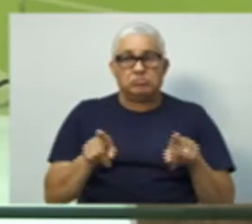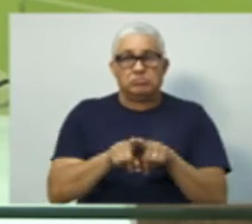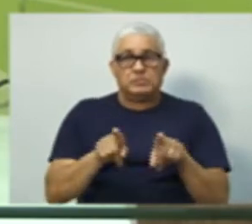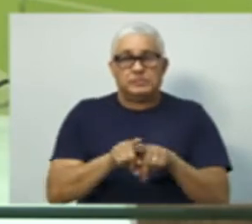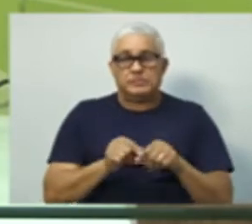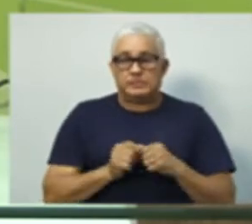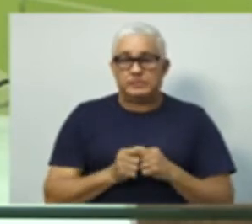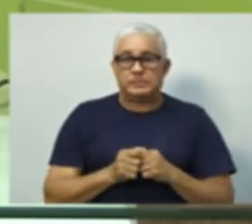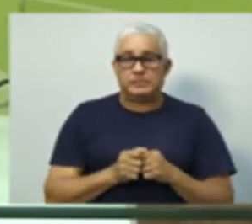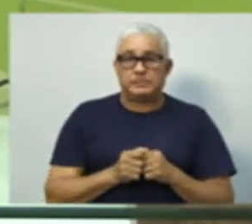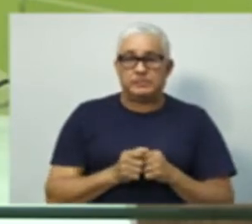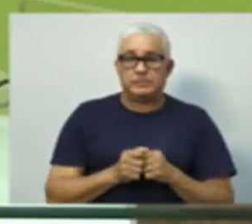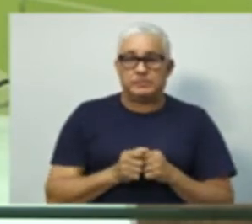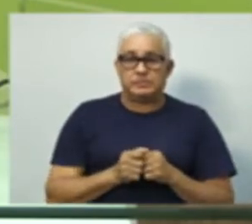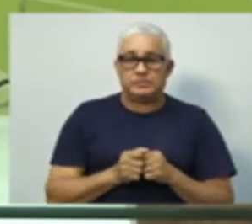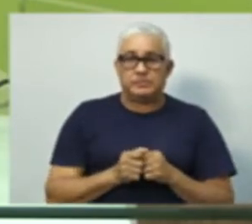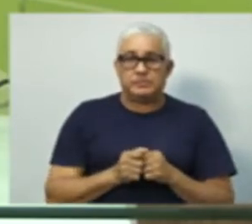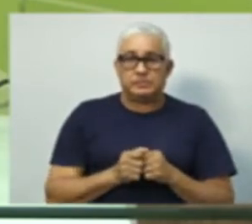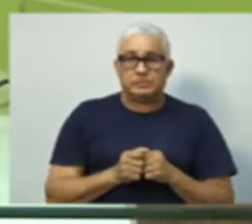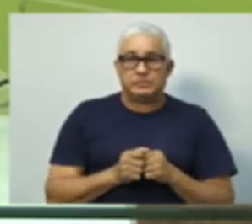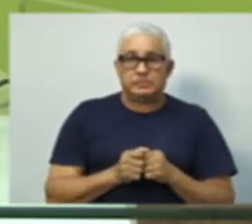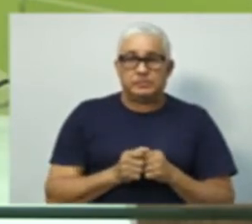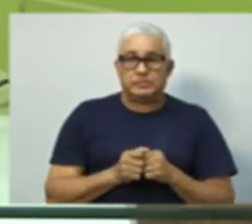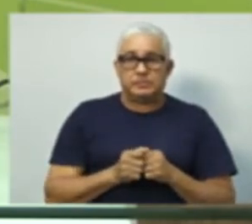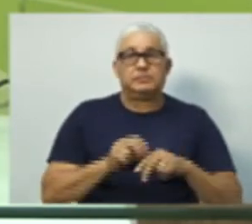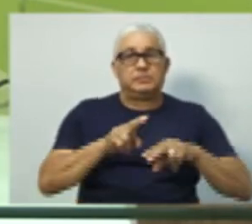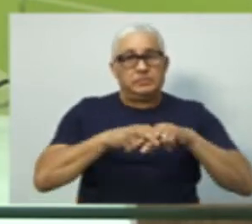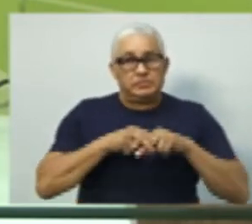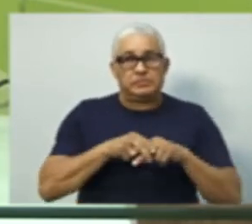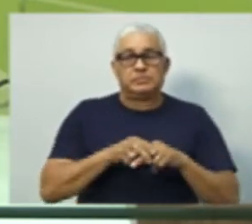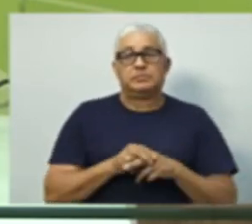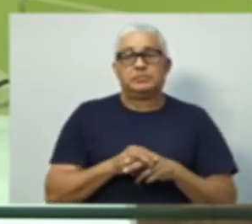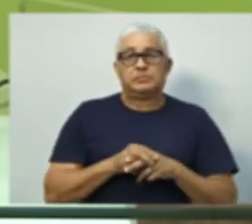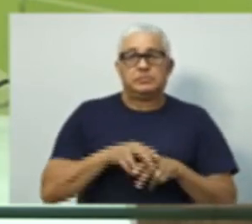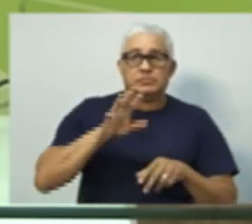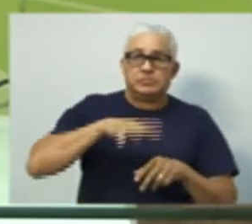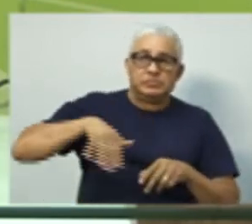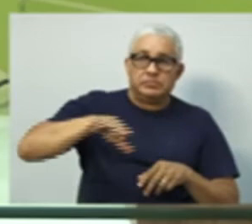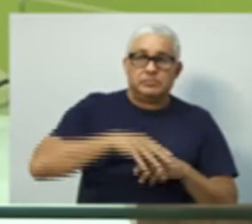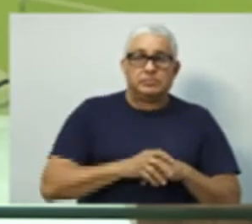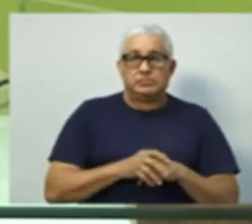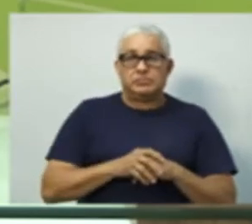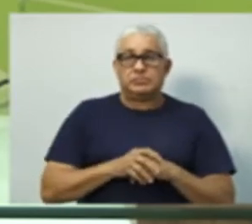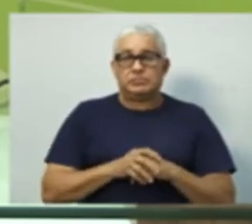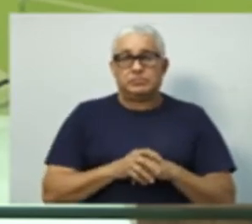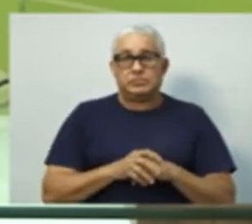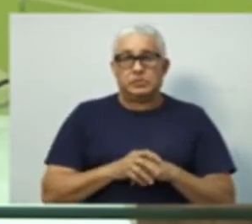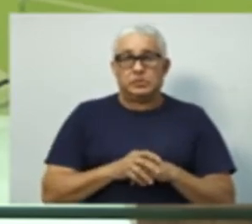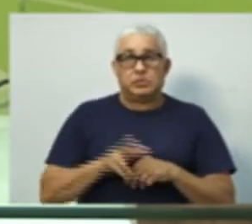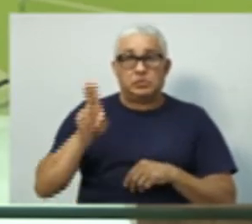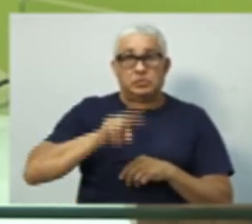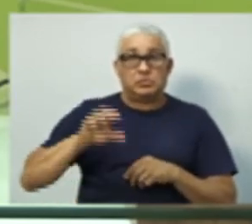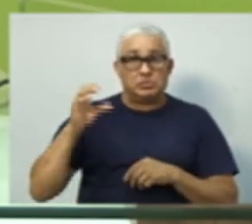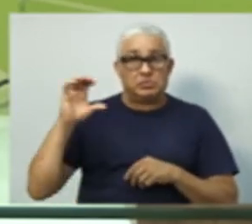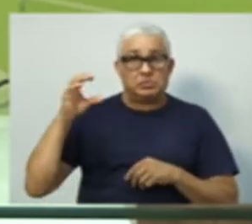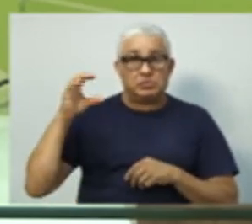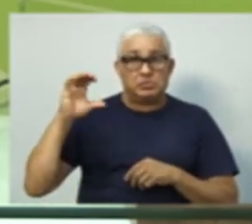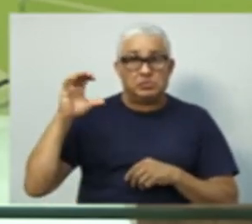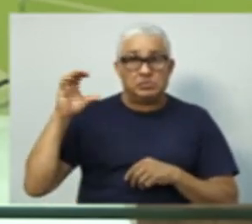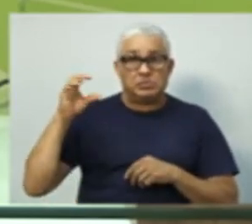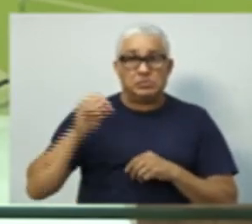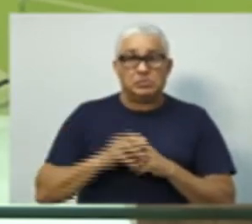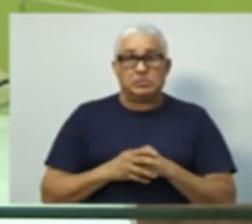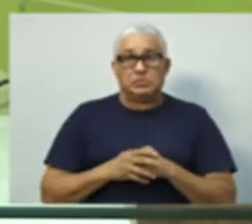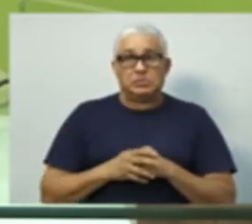orçamento, verificar quanto é que você tem para receber e quanto é que vai custar a questão do hotel, a questão